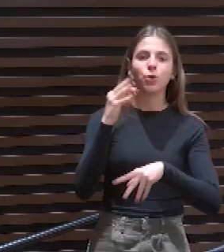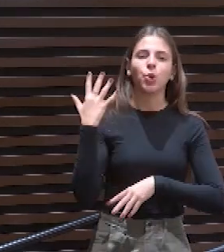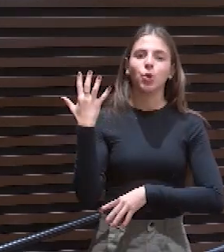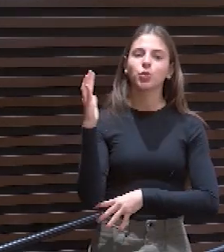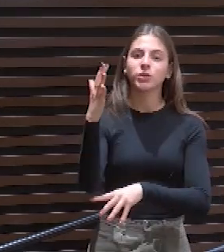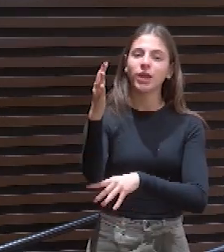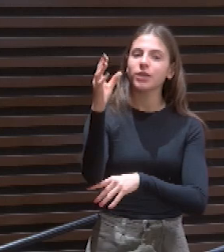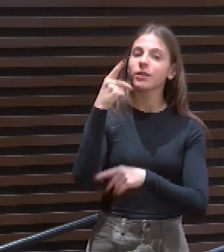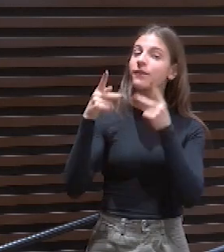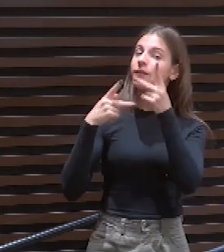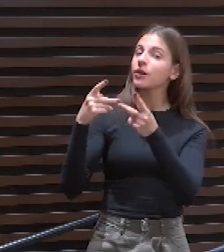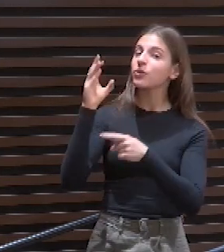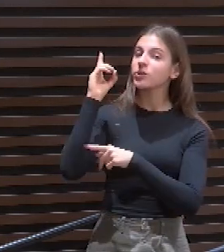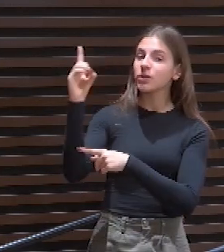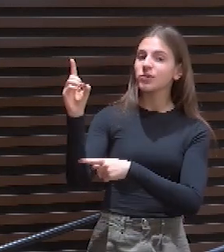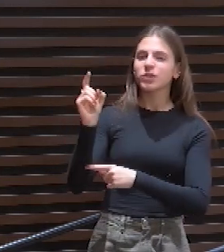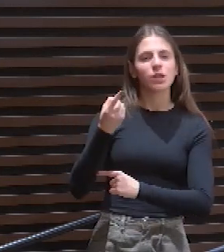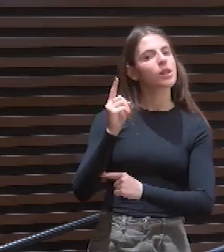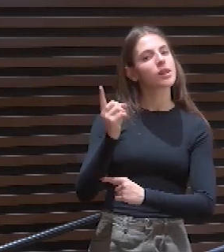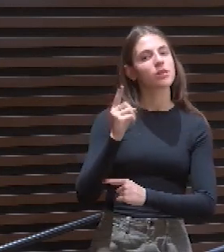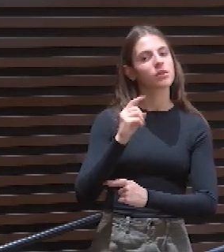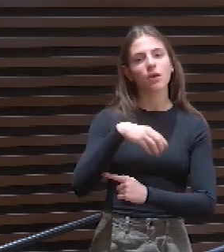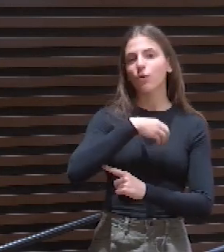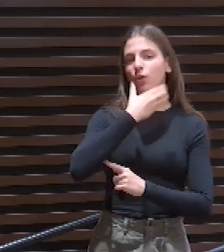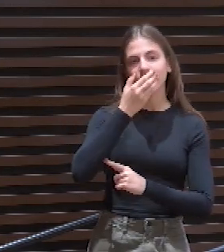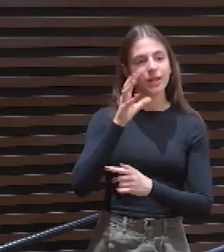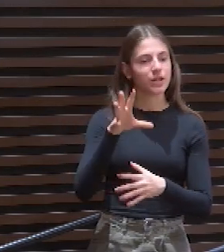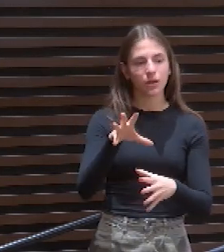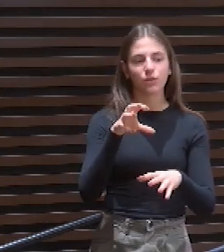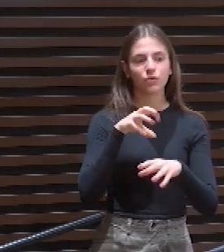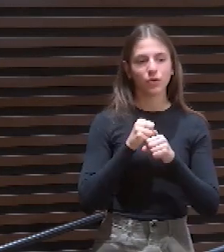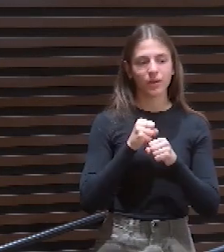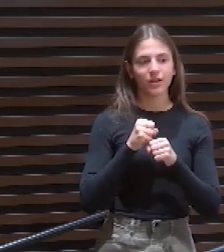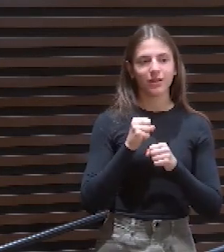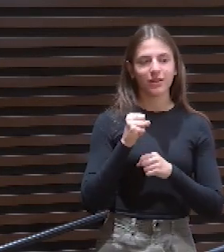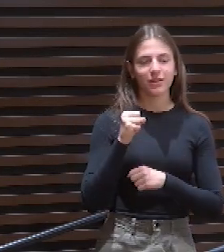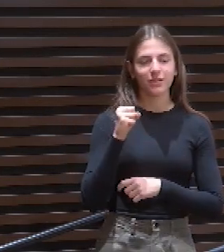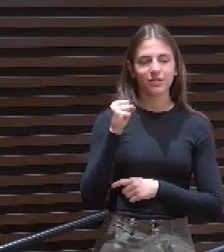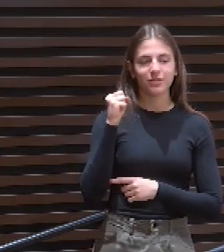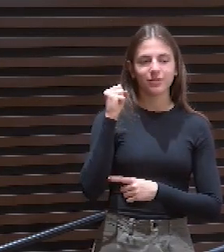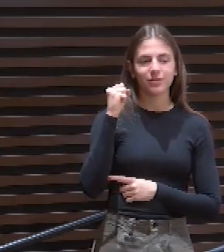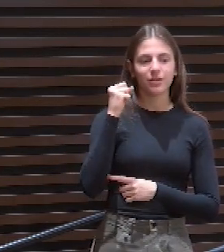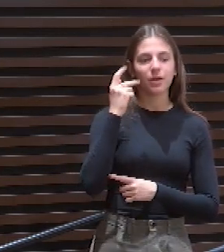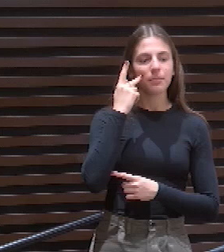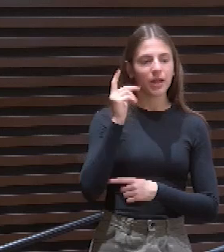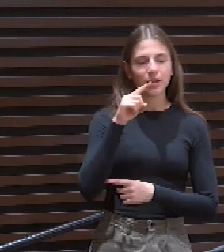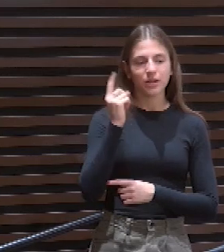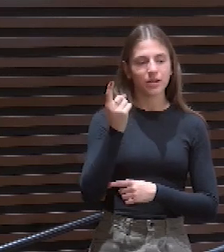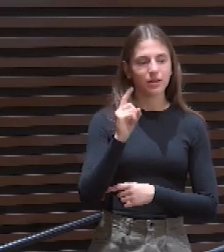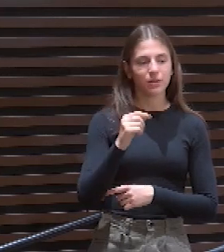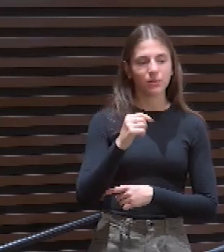disse Deus, dele não comereis, nem tocareis nele, para que não morrais.